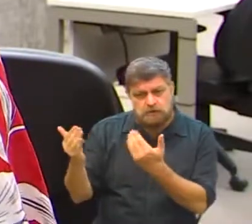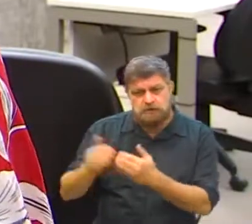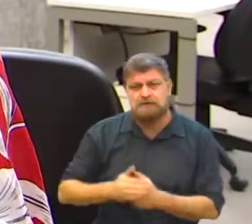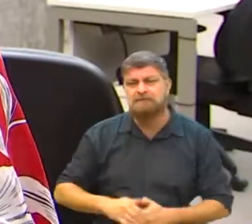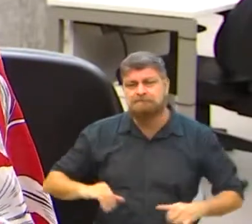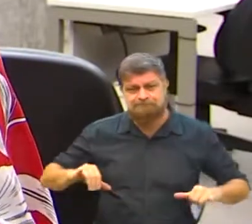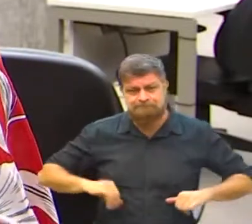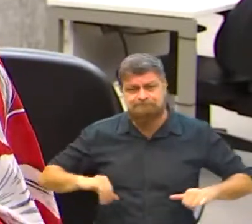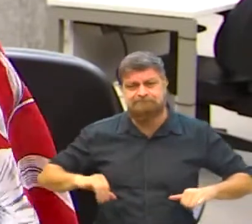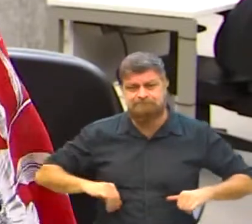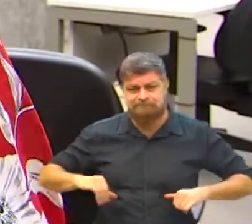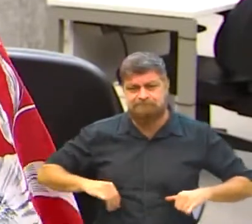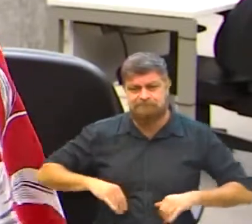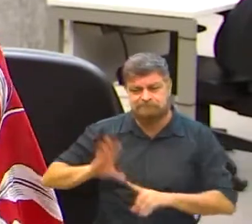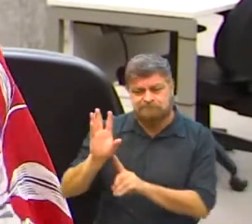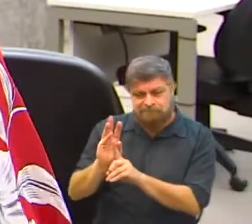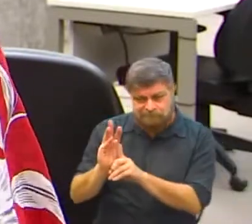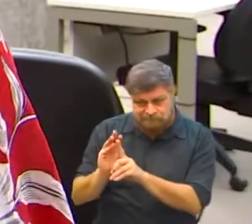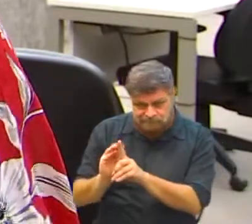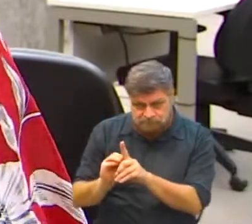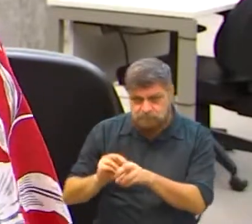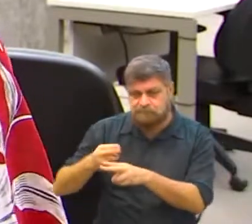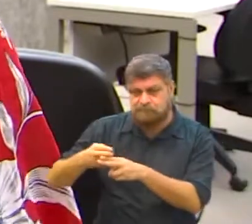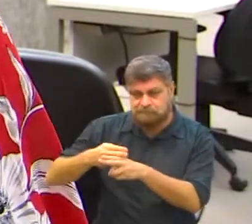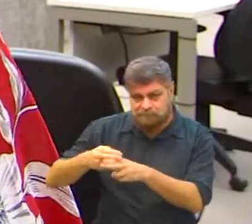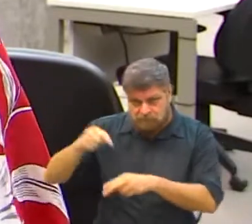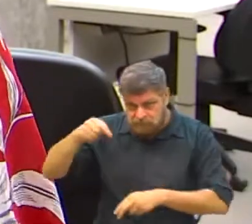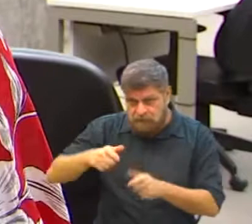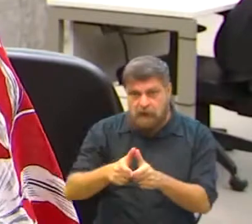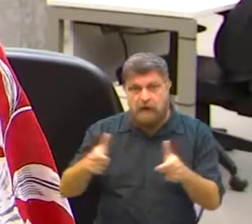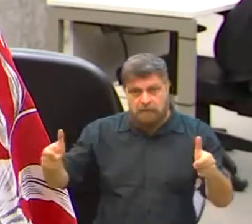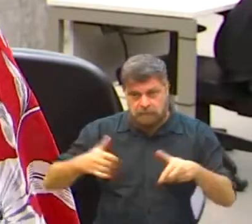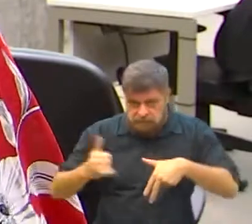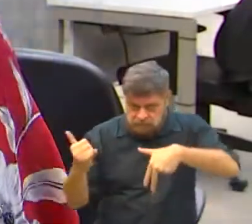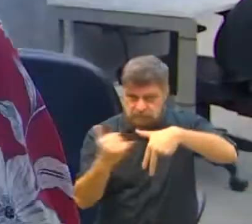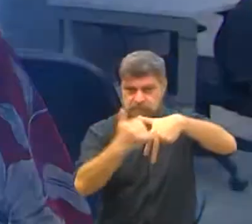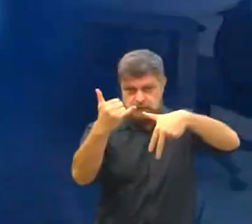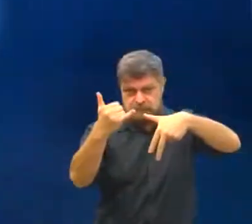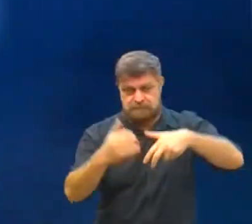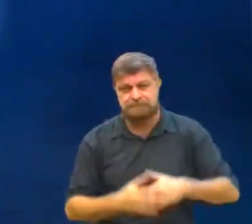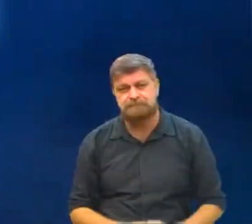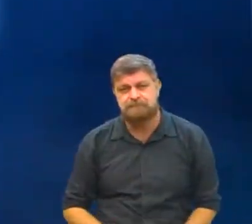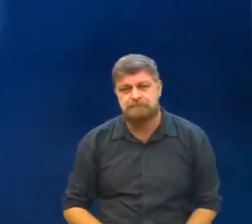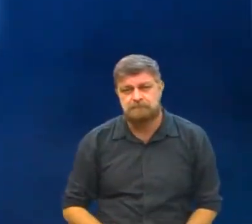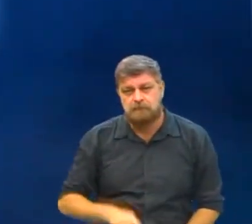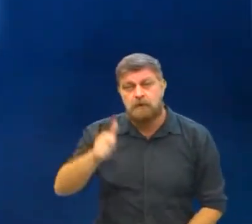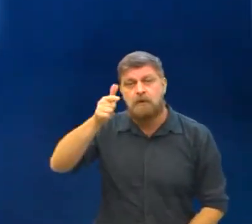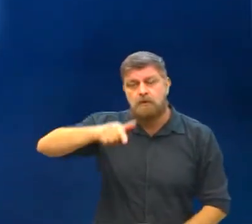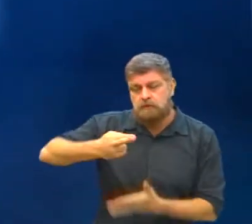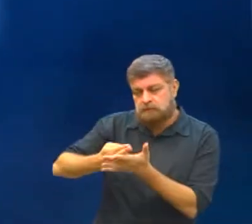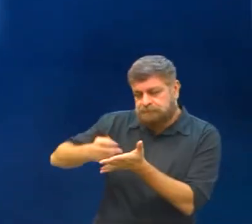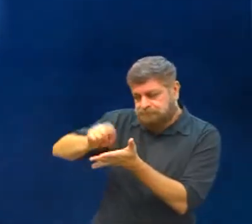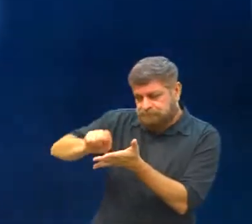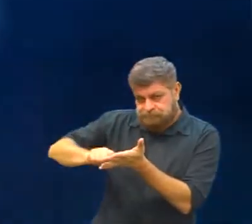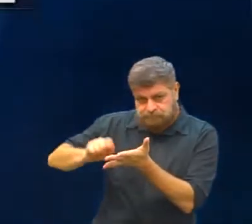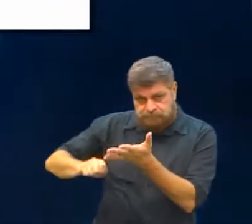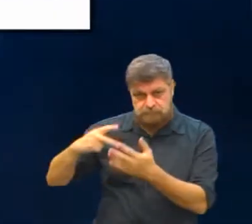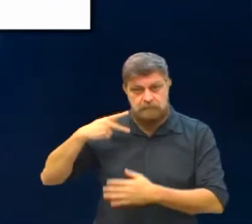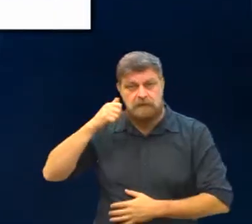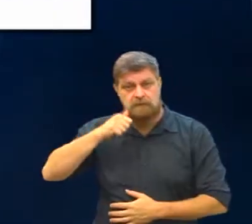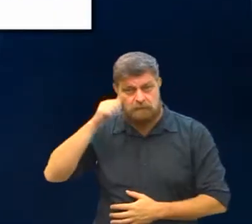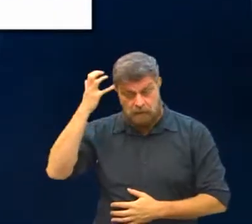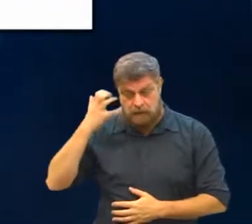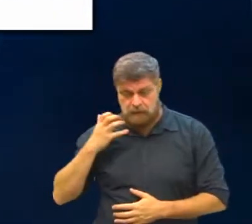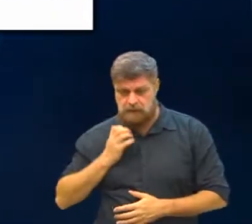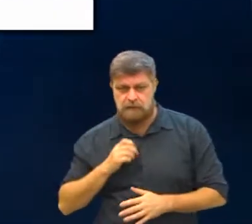e as nossas crianças ainda continuam sendo as grandes vítimas. Neste outro requerimento,